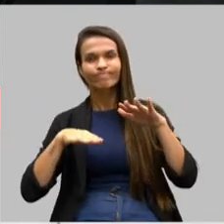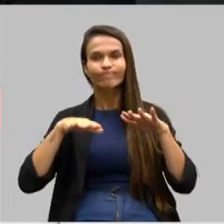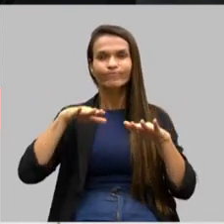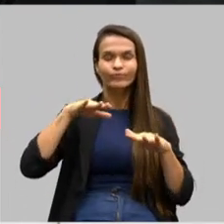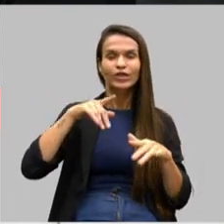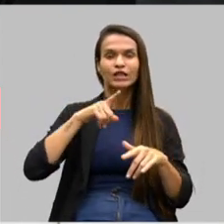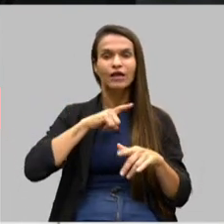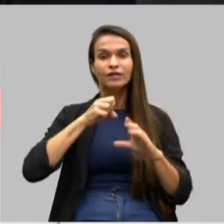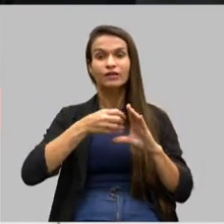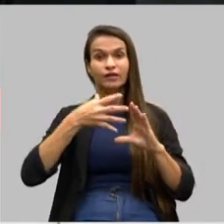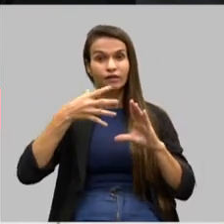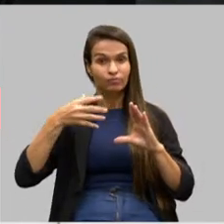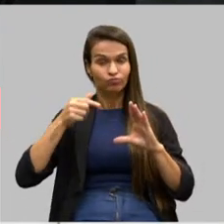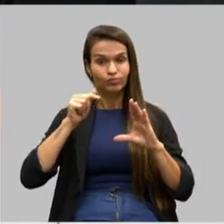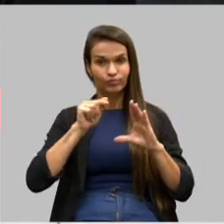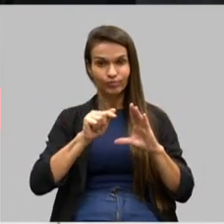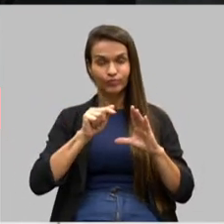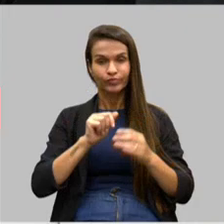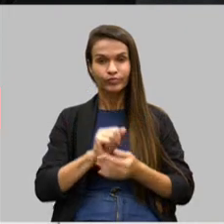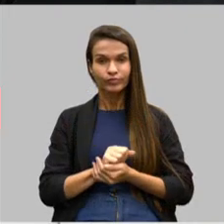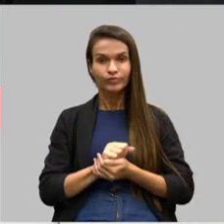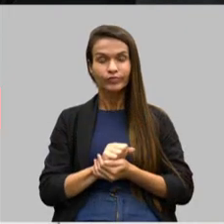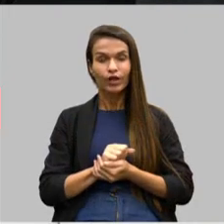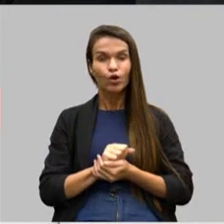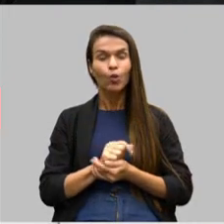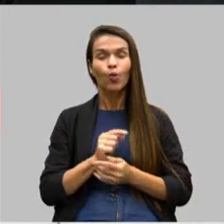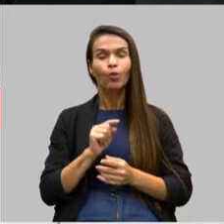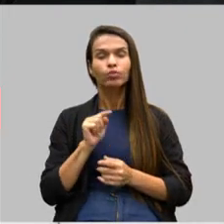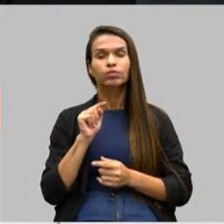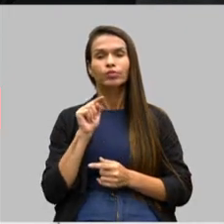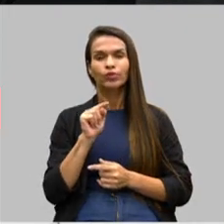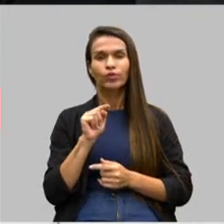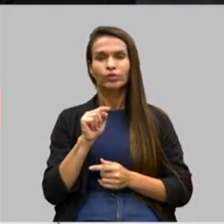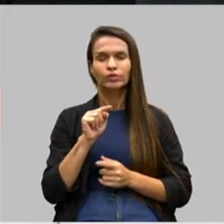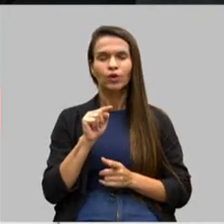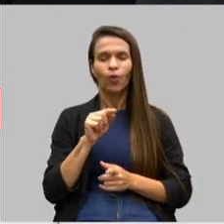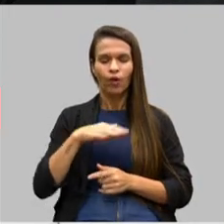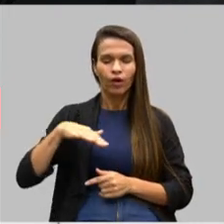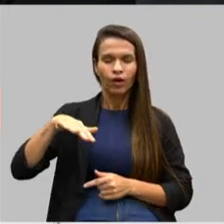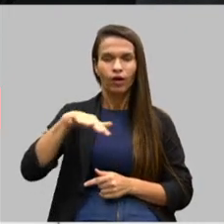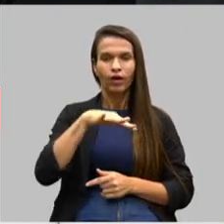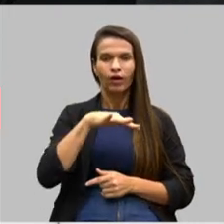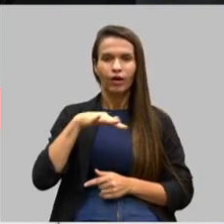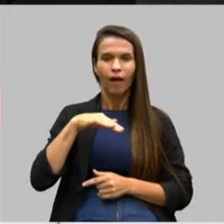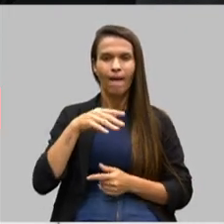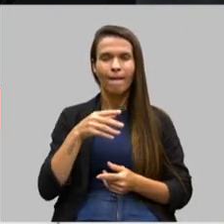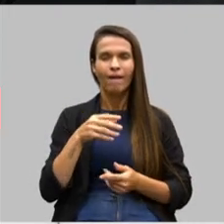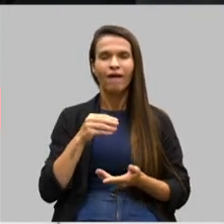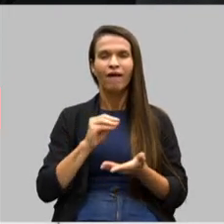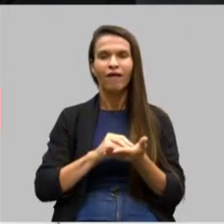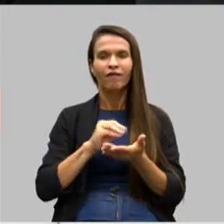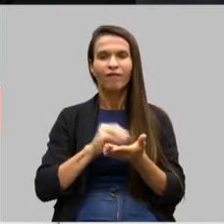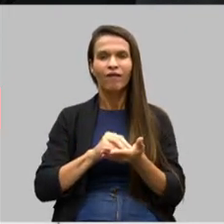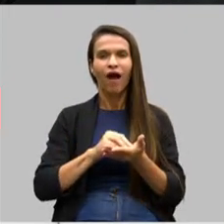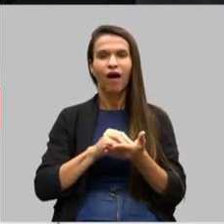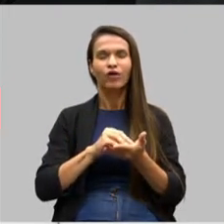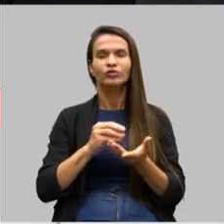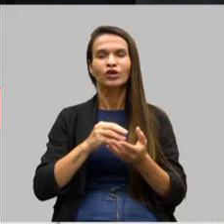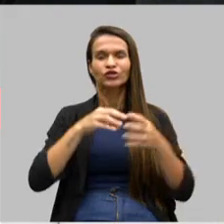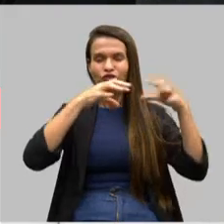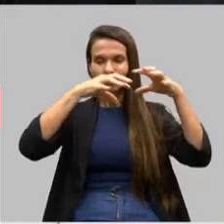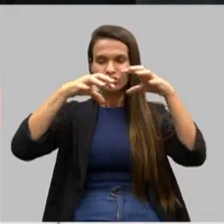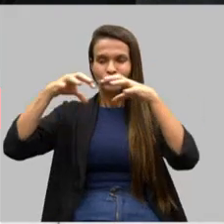essa caracterização. A grande questão da região é a mal distribuição das chuvas. Então, as chuvas não são